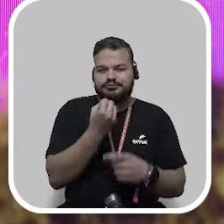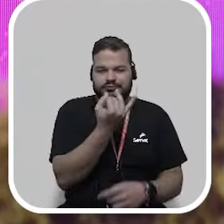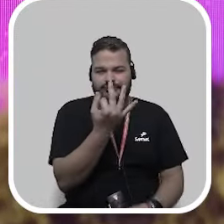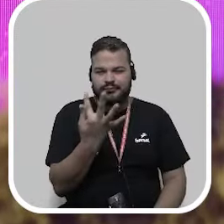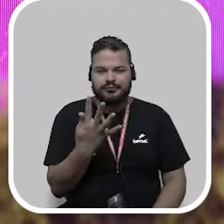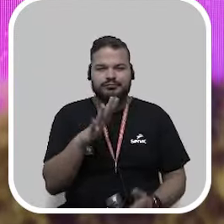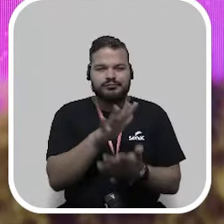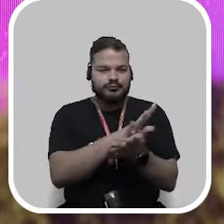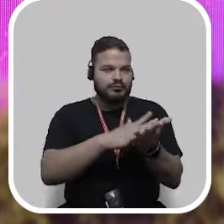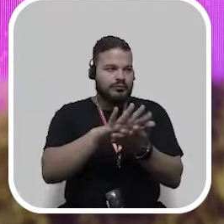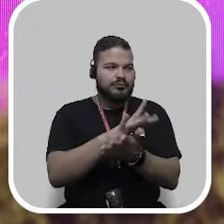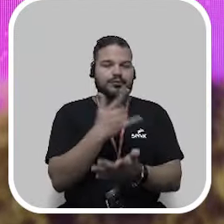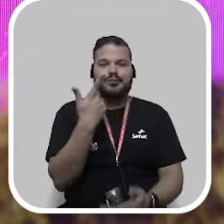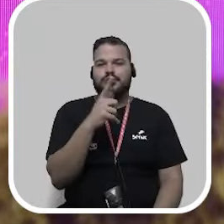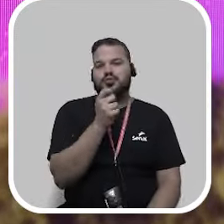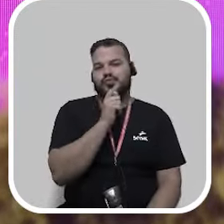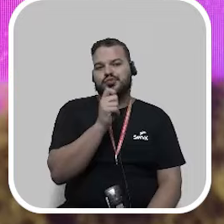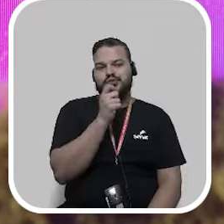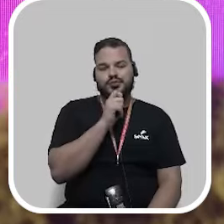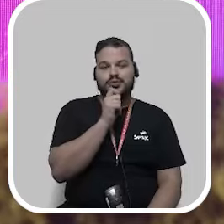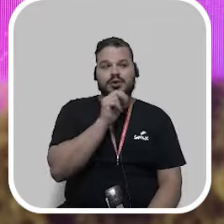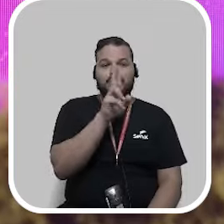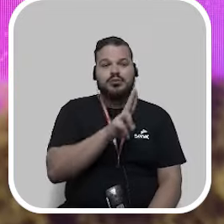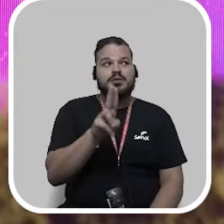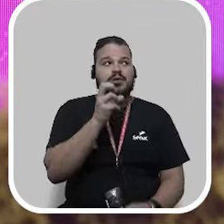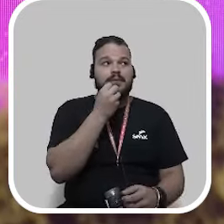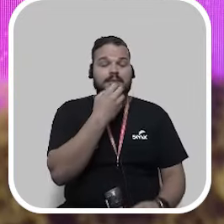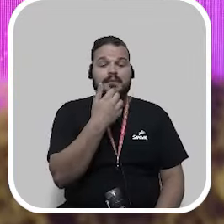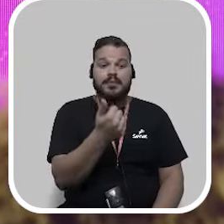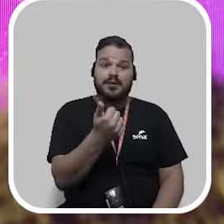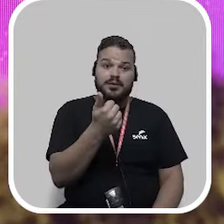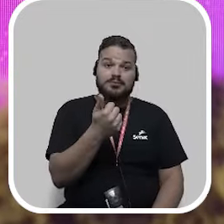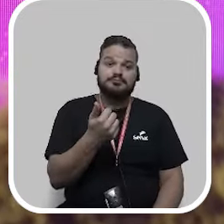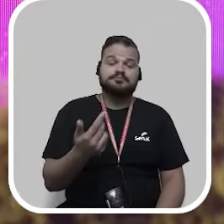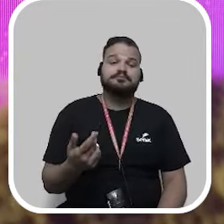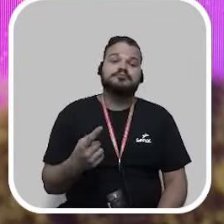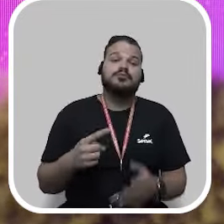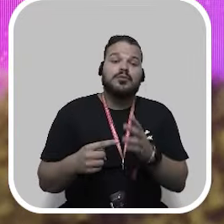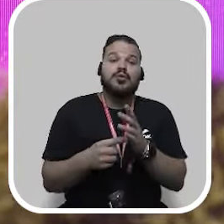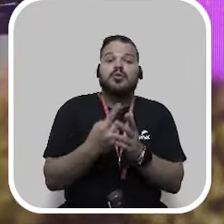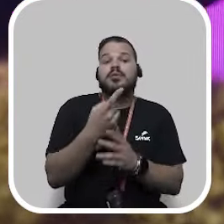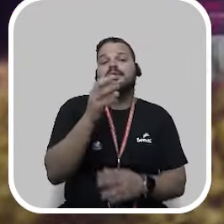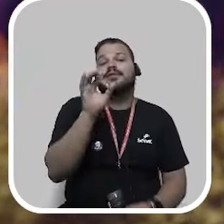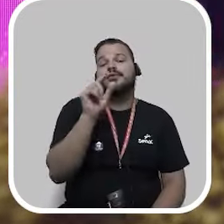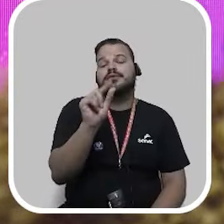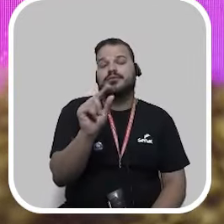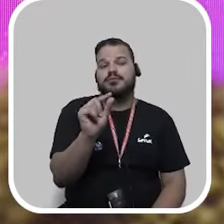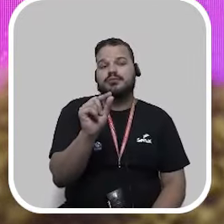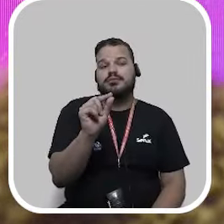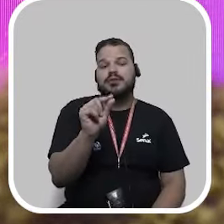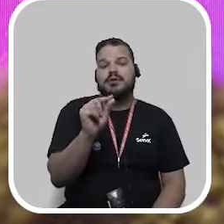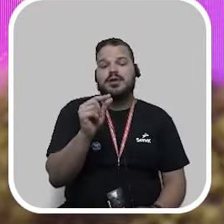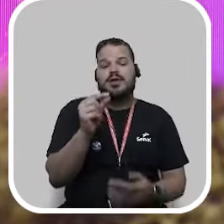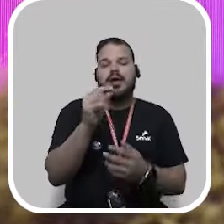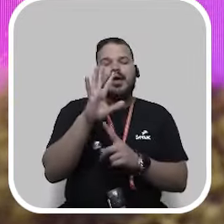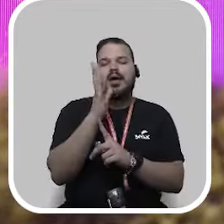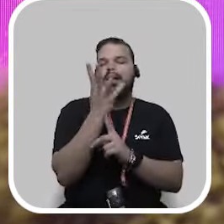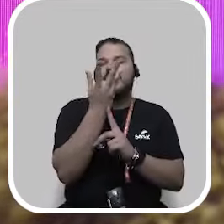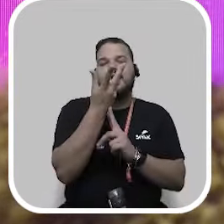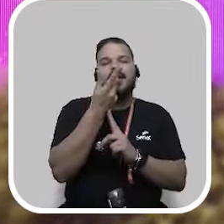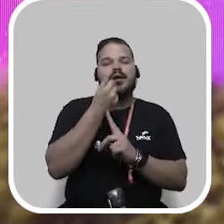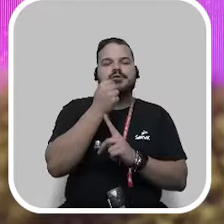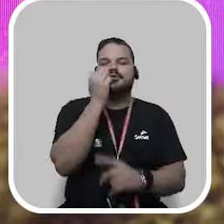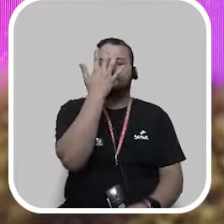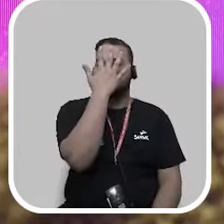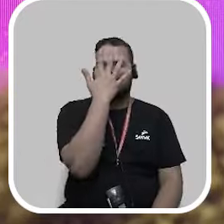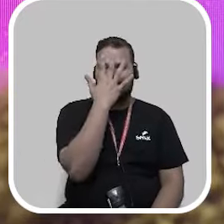tiveram conseguiram utilizar bem o recurso né uma vez que arte carnavalesca é algo